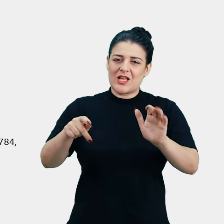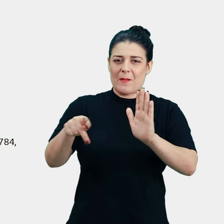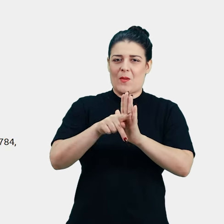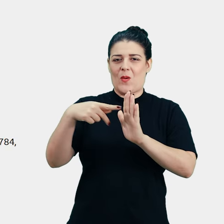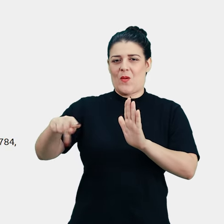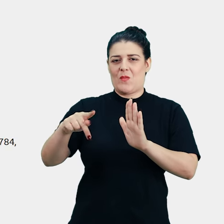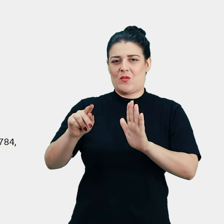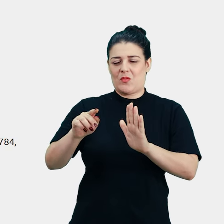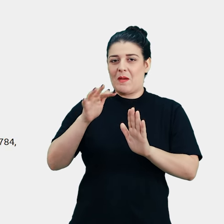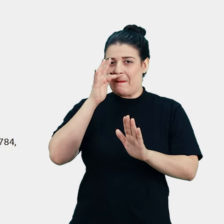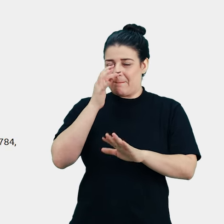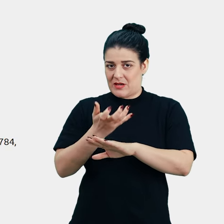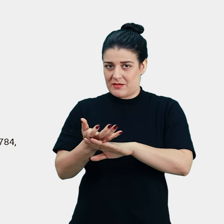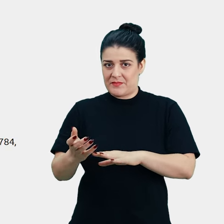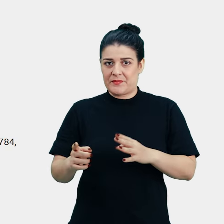biológico.